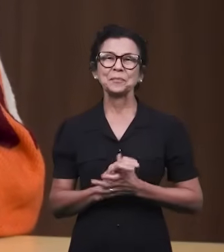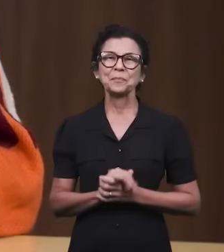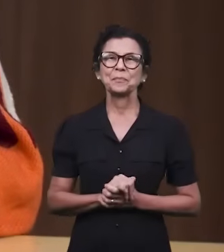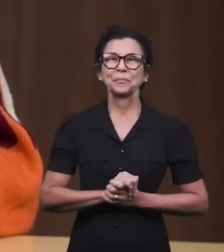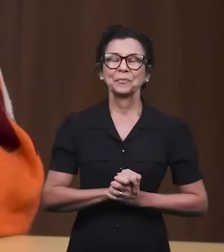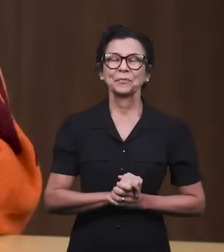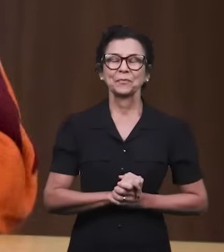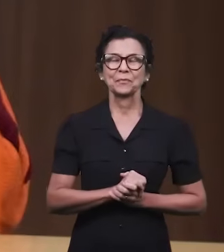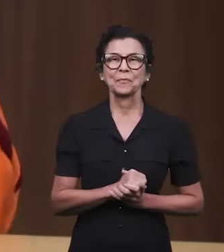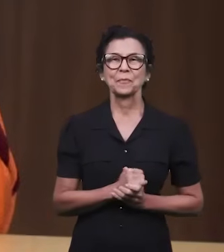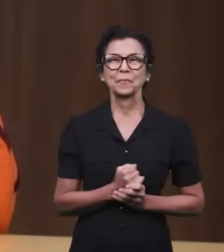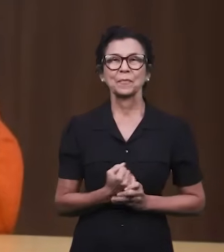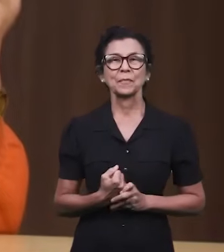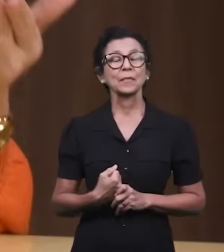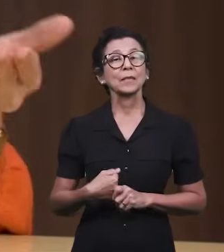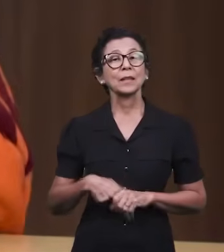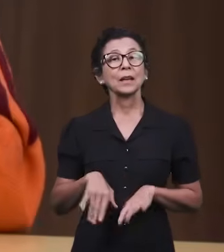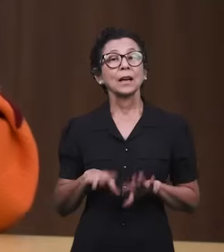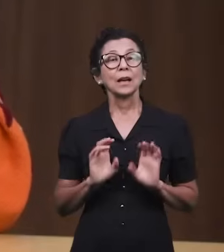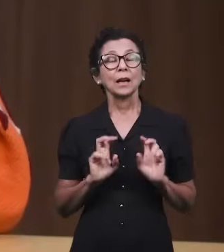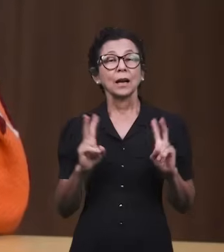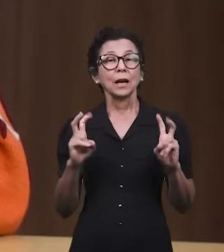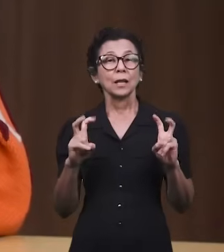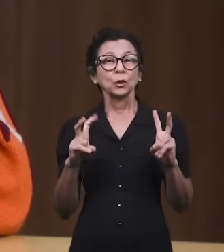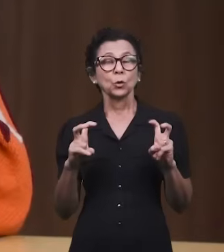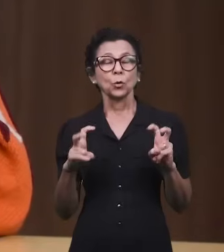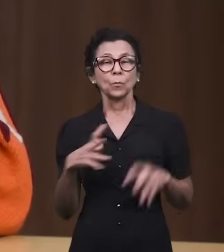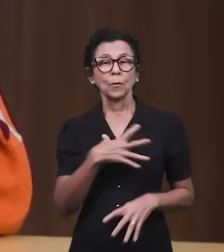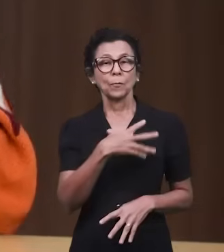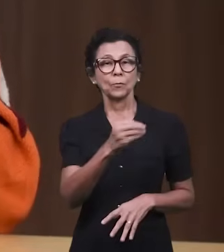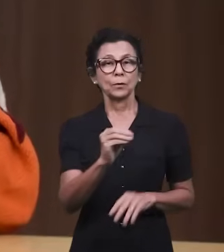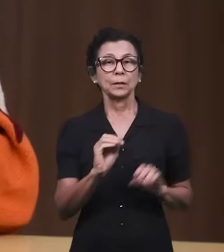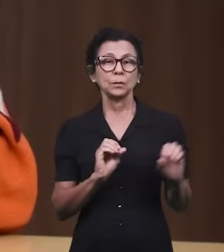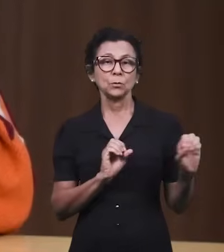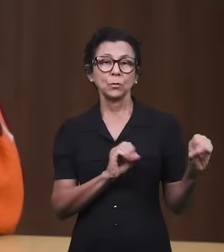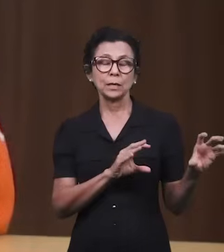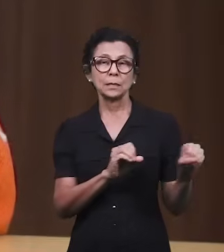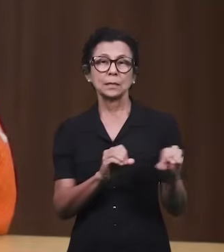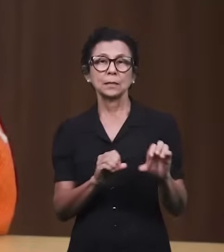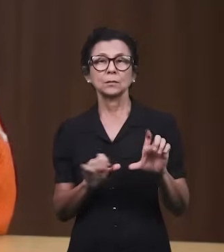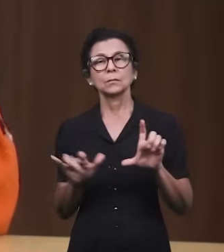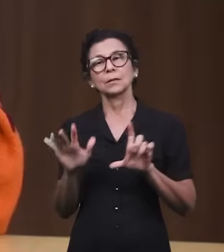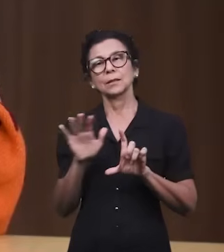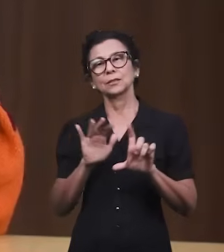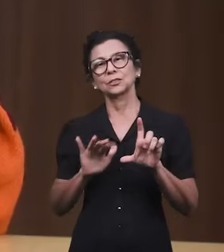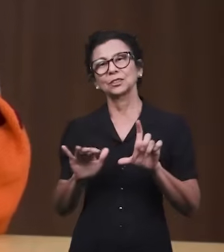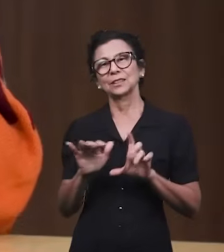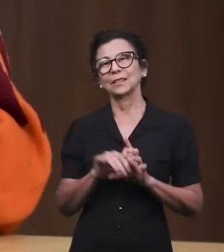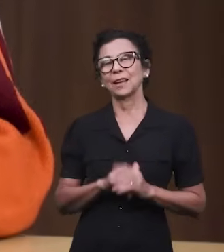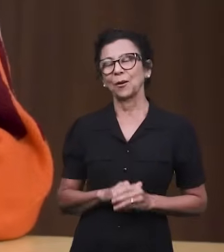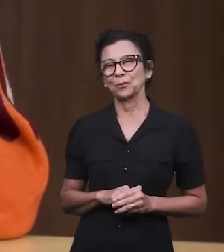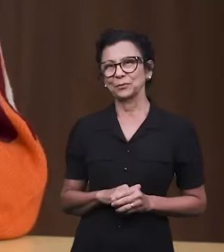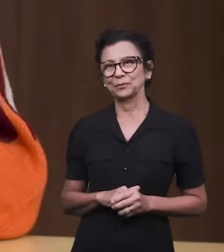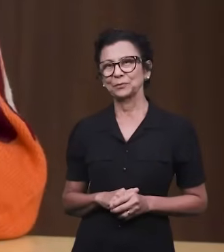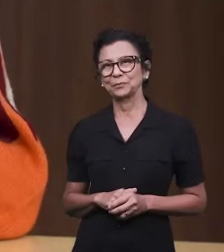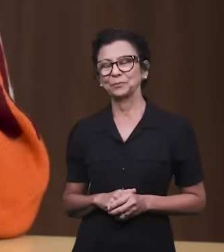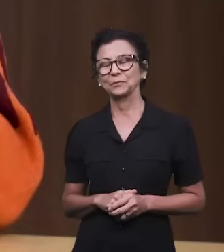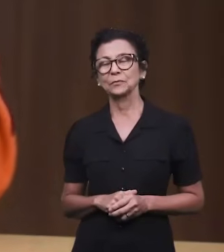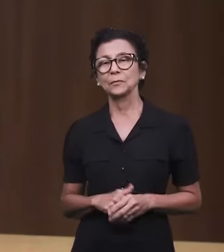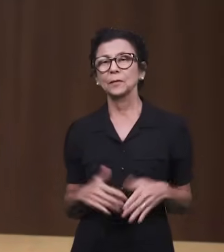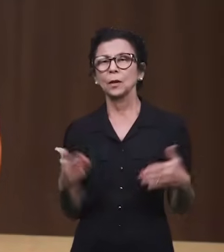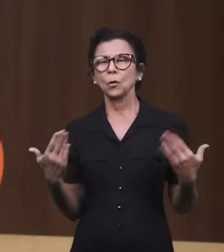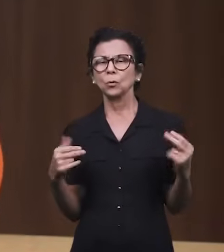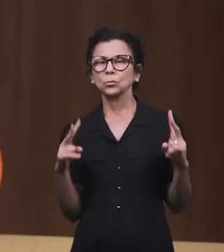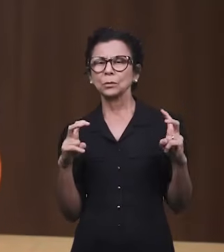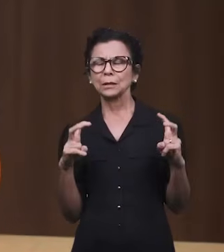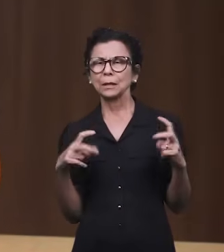à nossa série sobre educação dos filhos na era digital. E hoje nós temos um tema delicado e necessário: